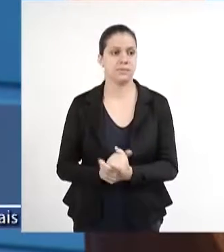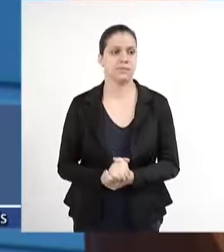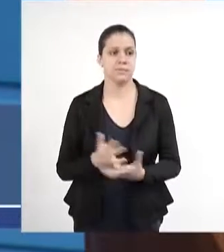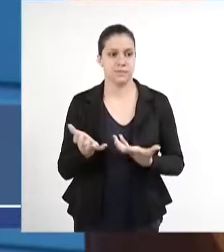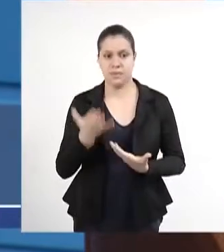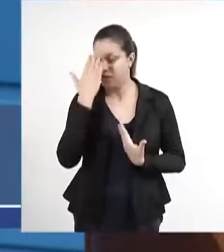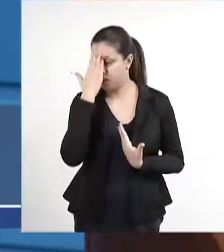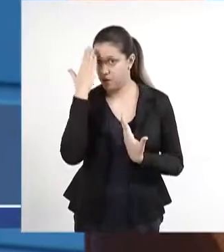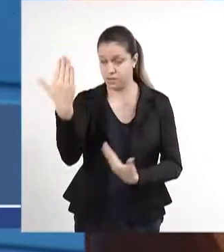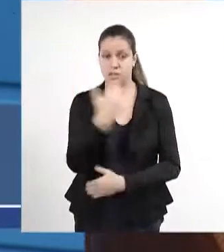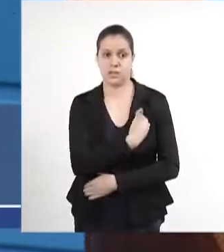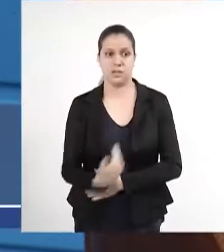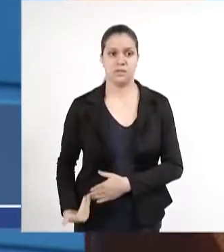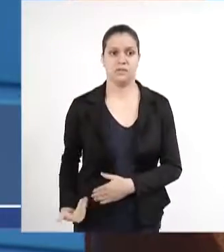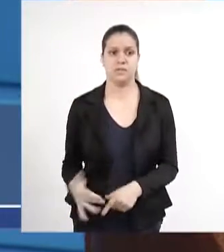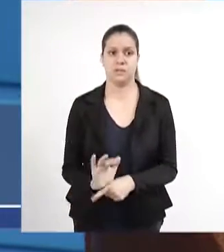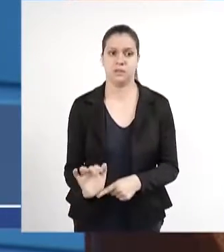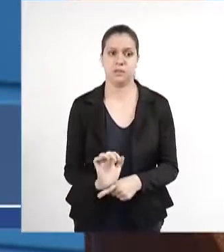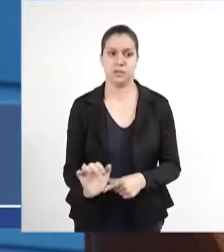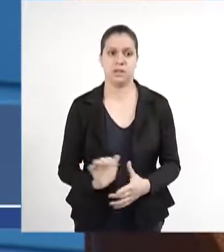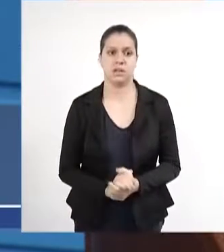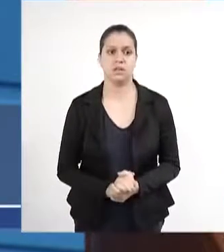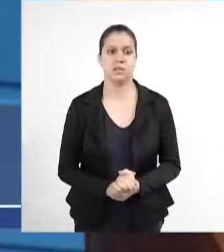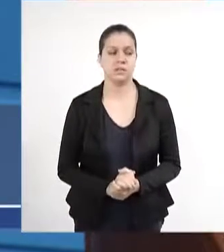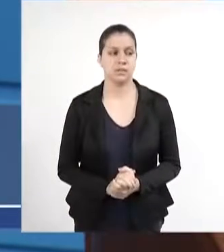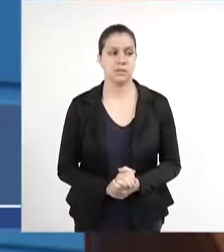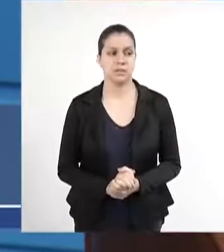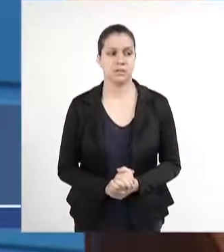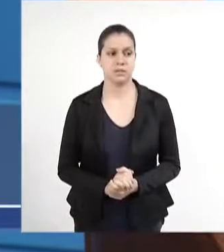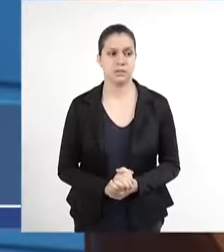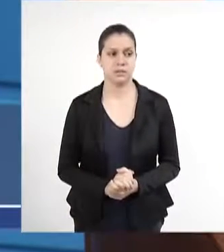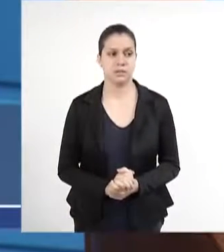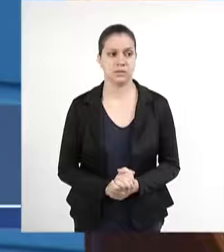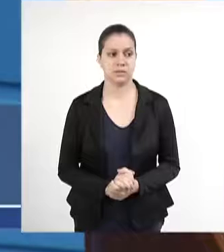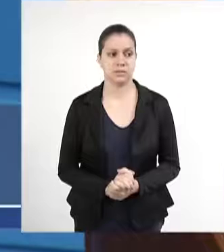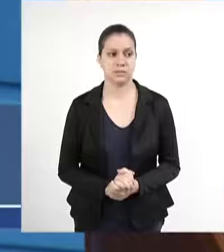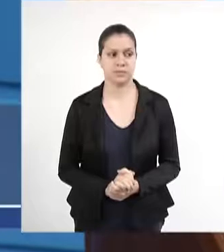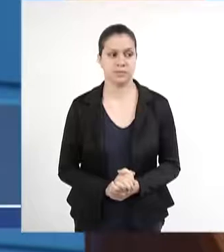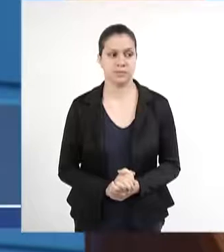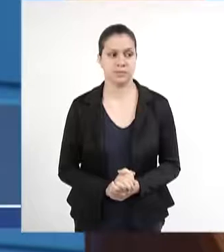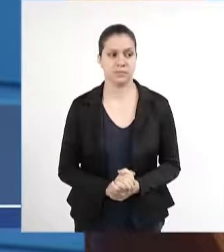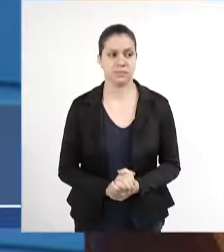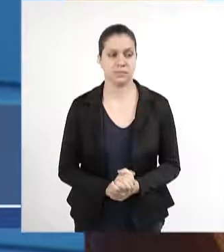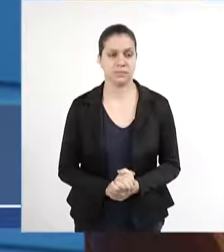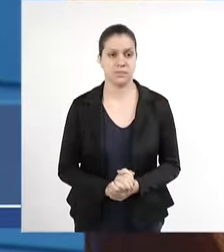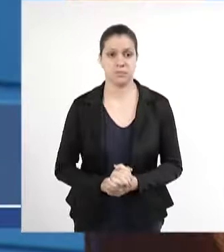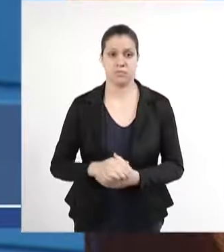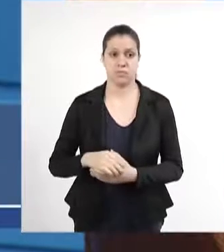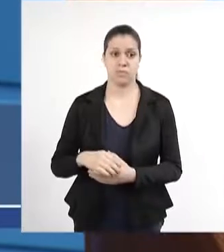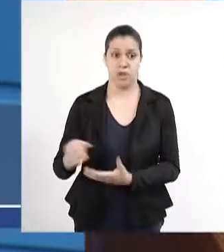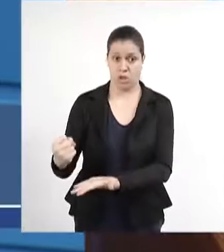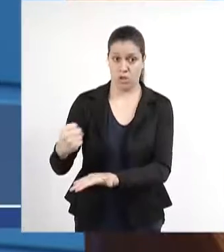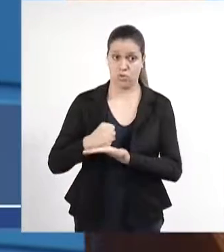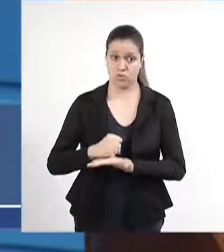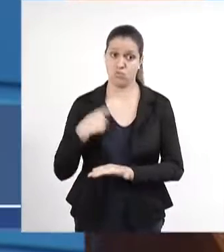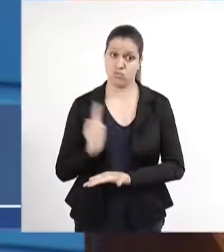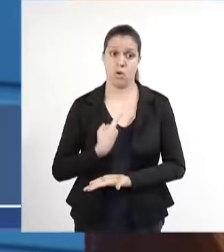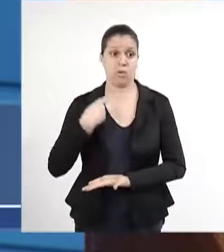ao governo do Estado, que nos cedeu o advogado que já foi